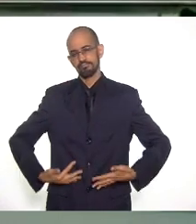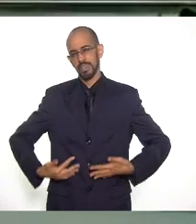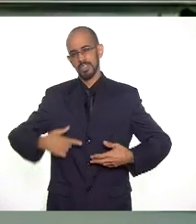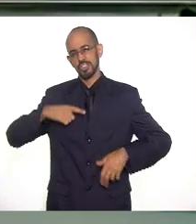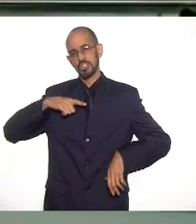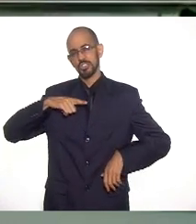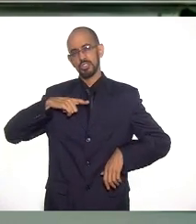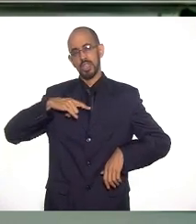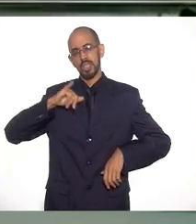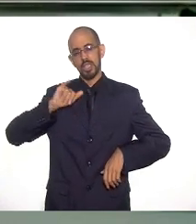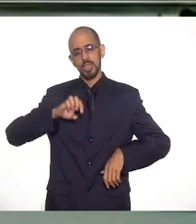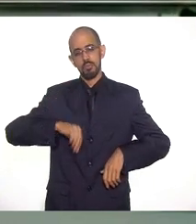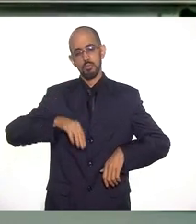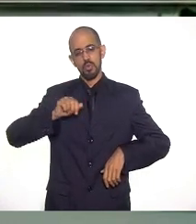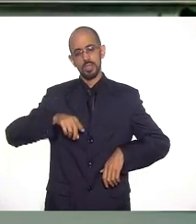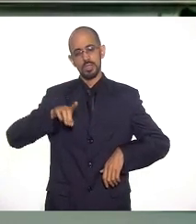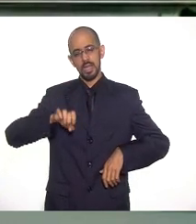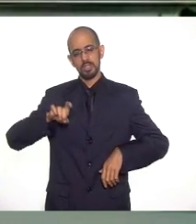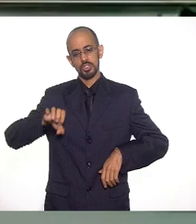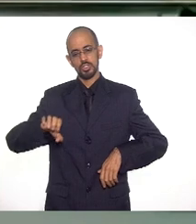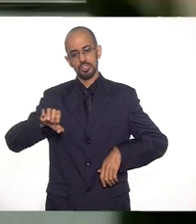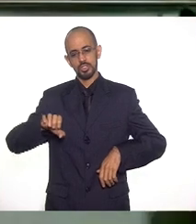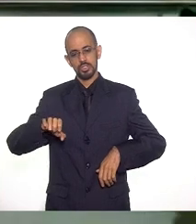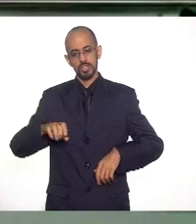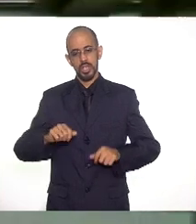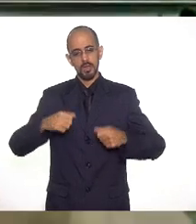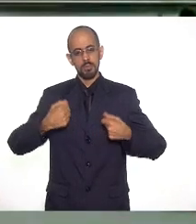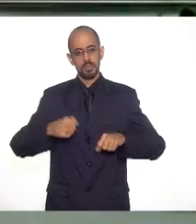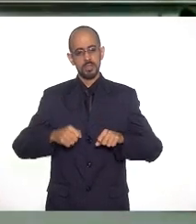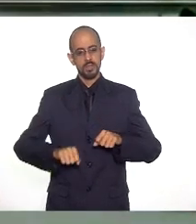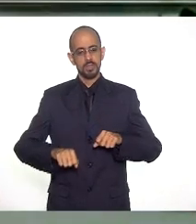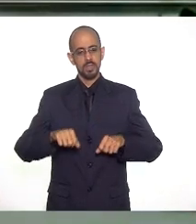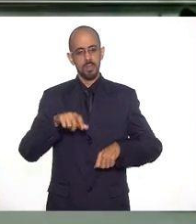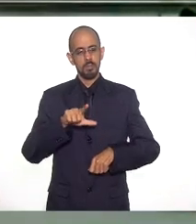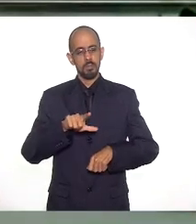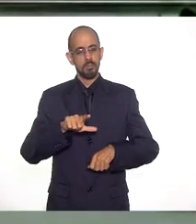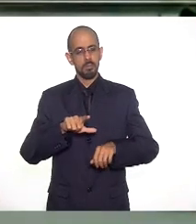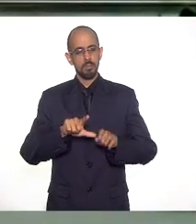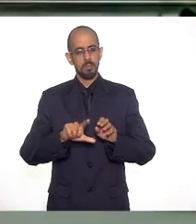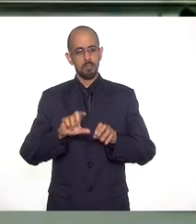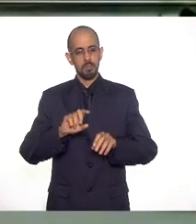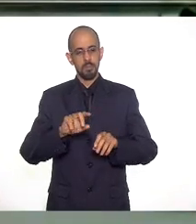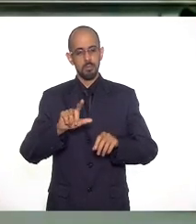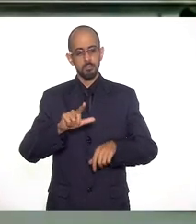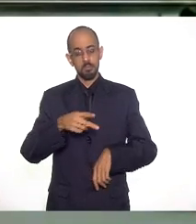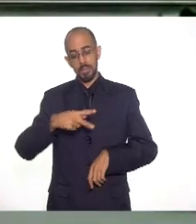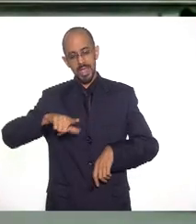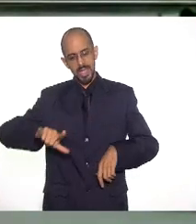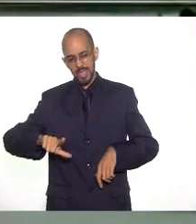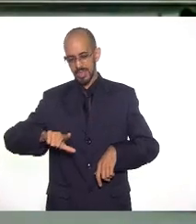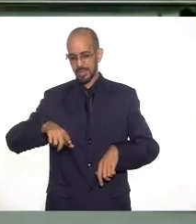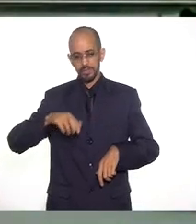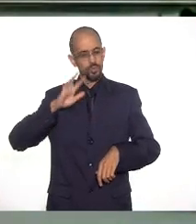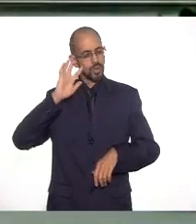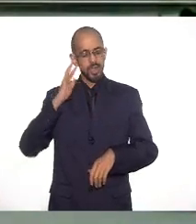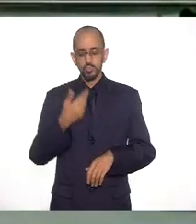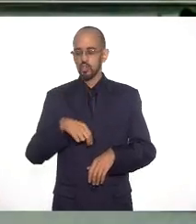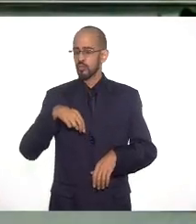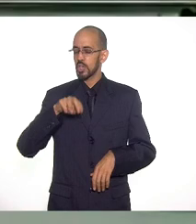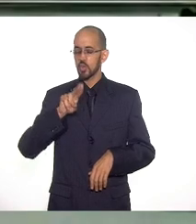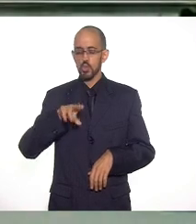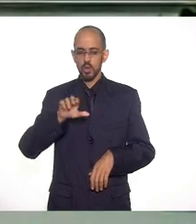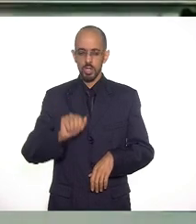imunidade, aí o cara vem e apresenta um projeto de lei para não pagar, porque a Constituição... Isso não se resolve nunca. Então, acho que podia ter um texto